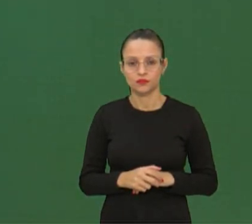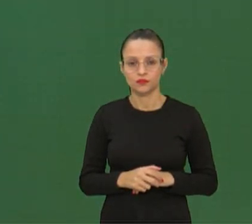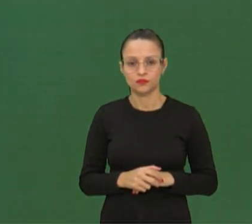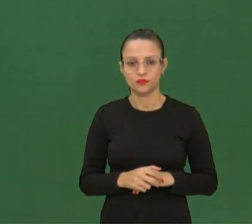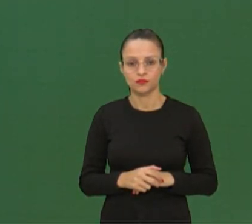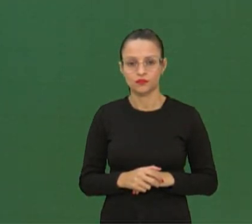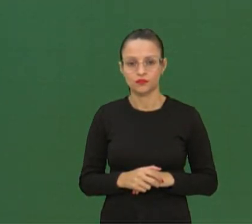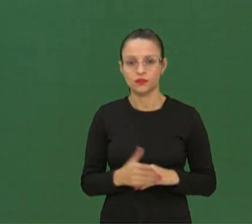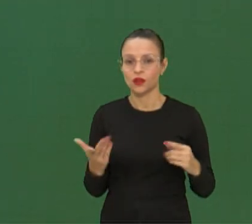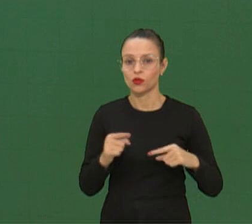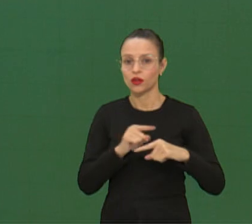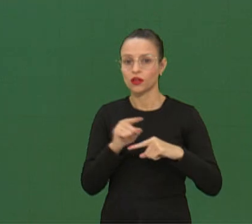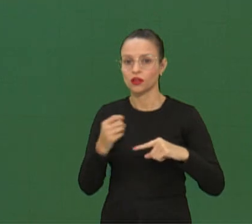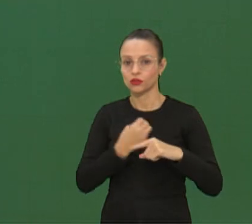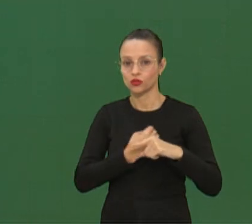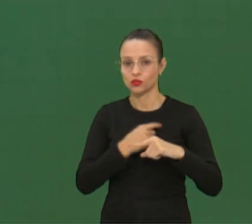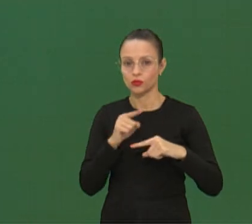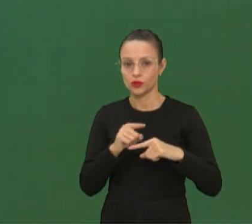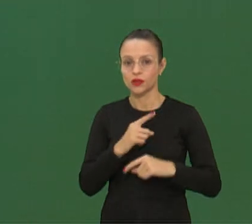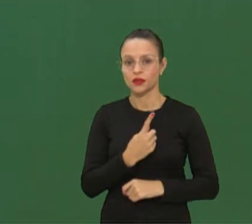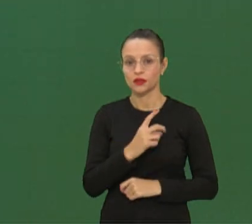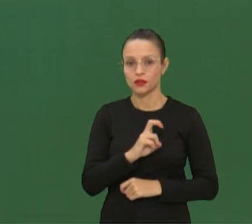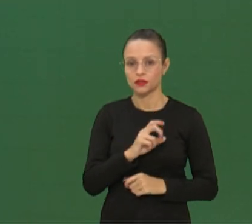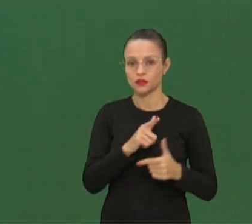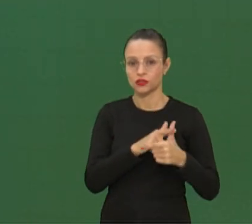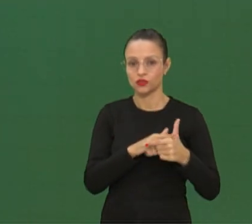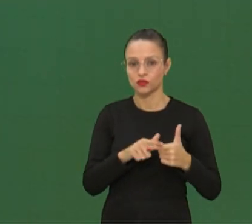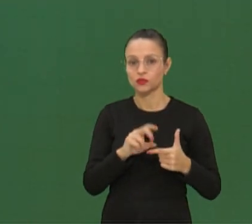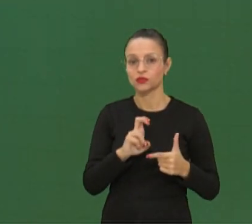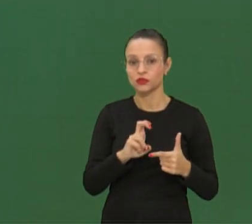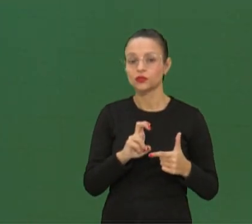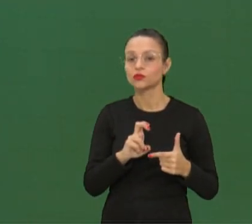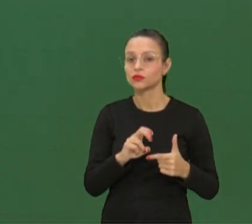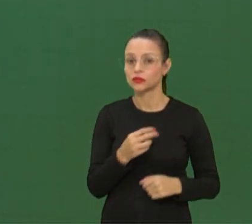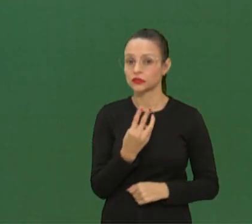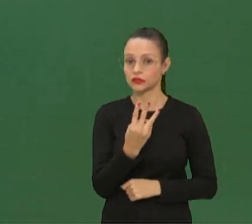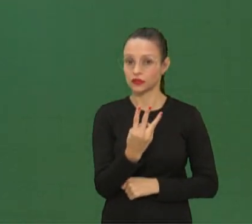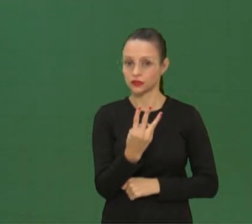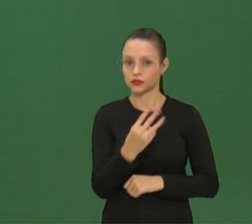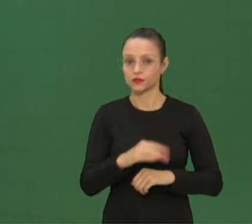Montando o numerador. 15 dividido por 5 dá quanto? 3.